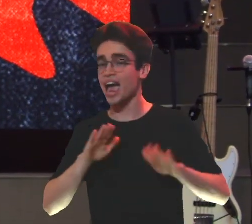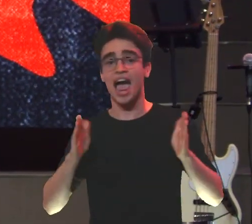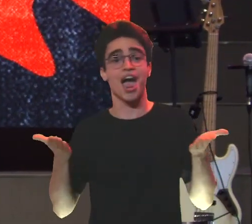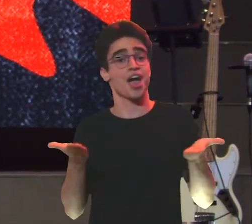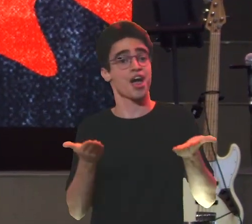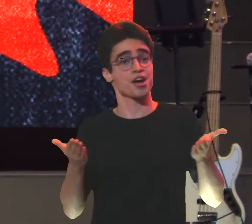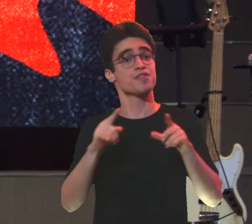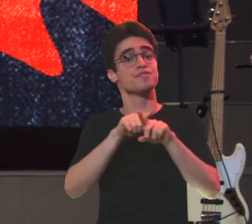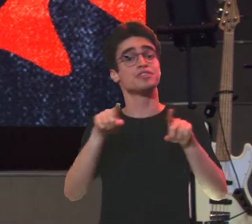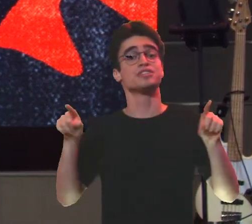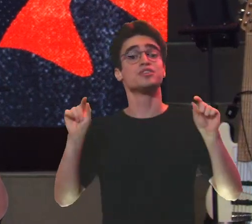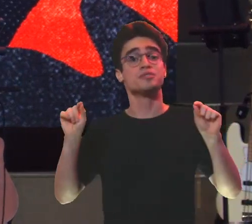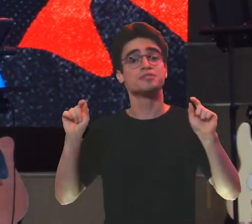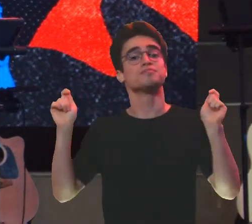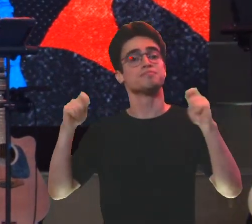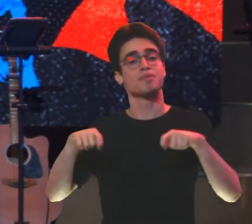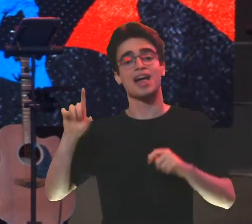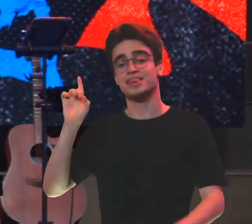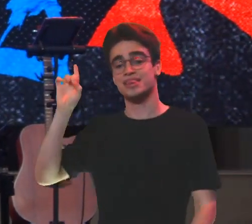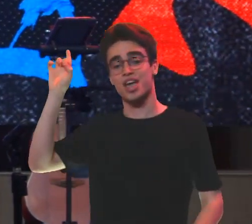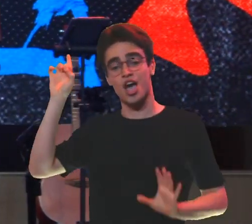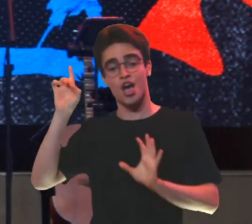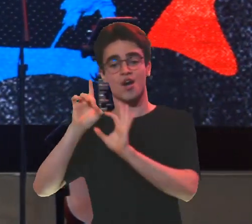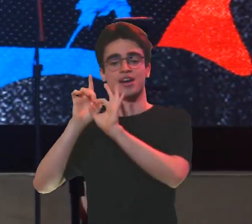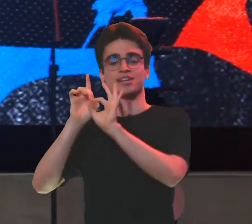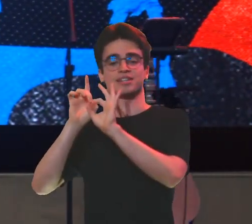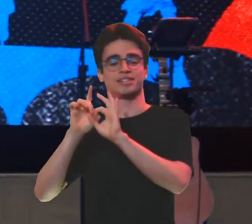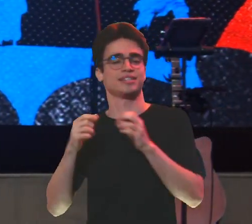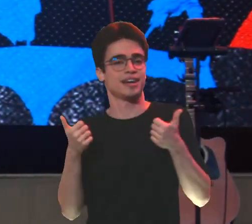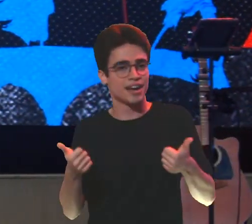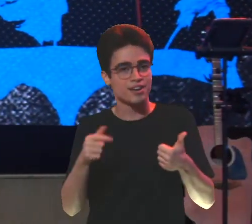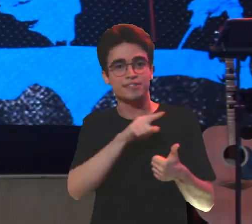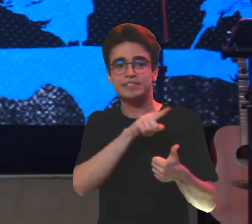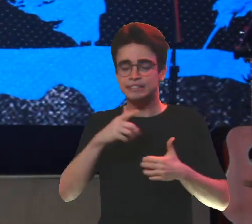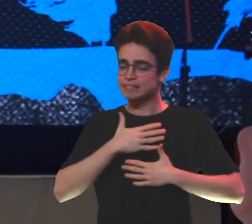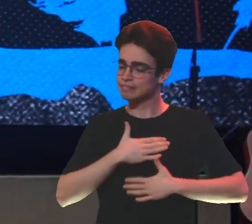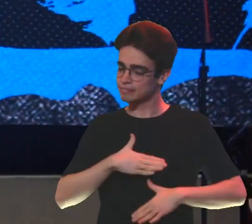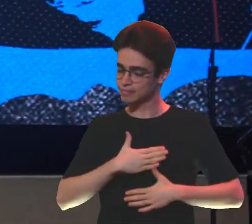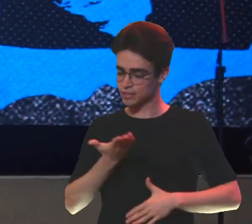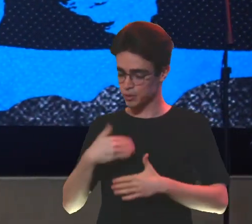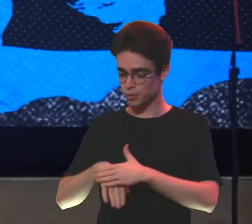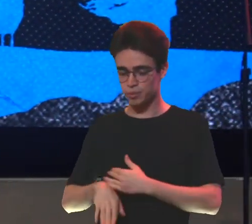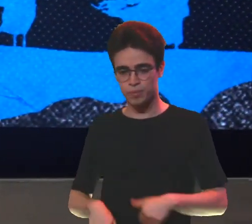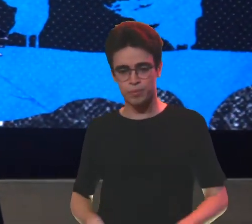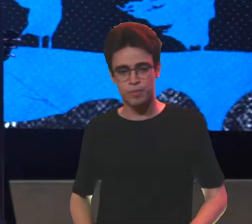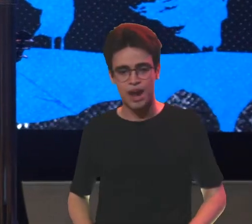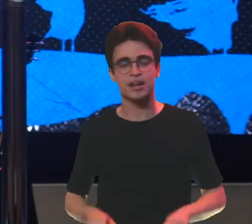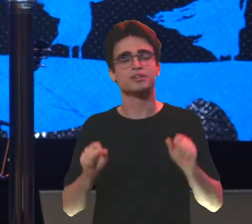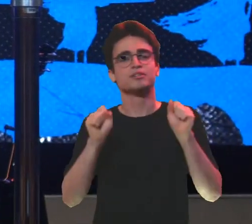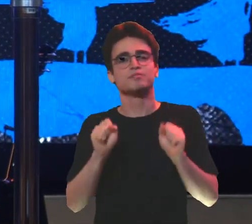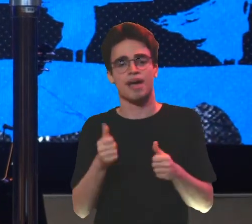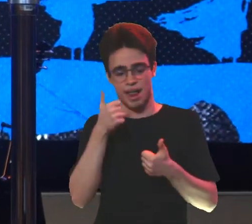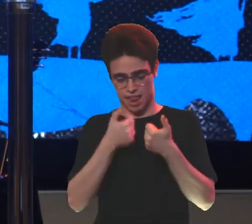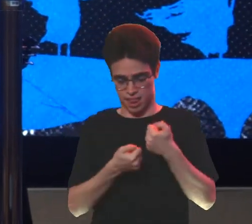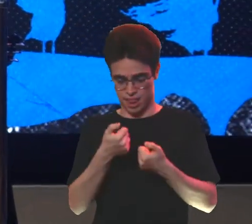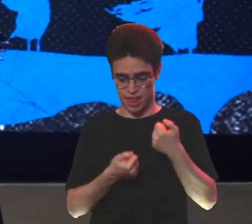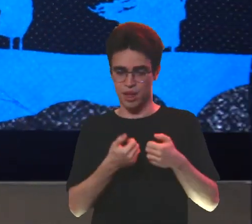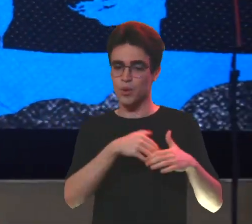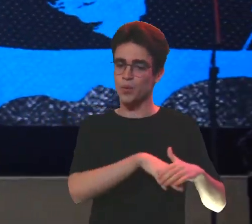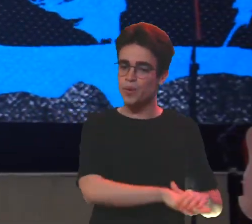momento de você se conectar com o Senhor. Então, fecha sua boca agora, guarde seu celular aí. Vou